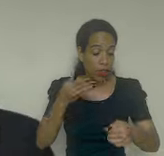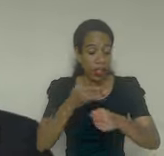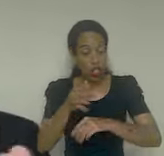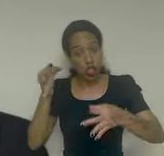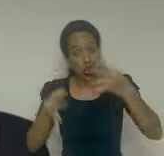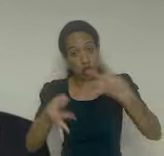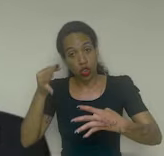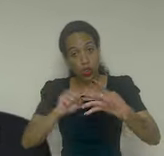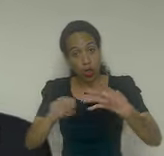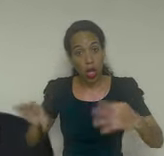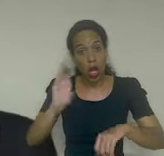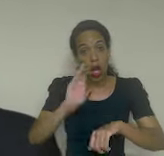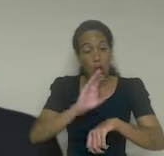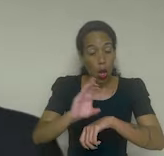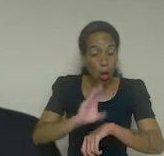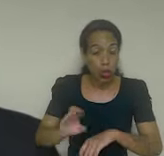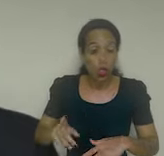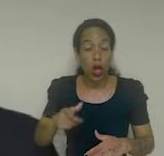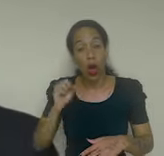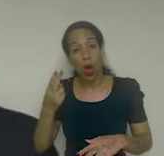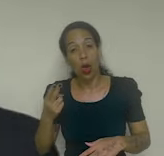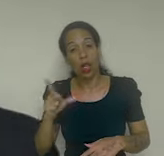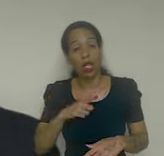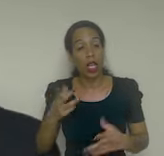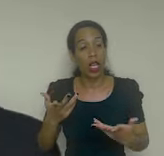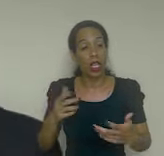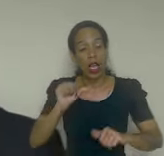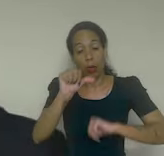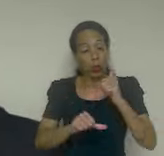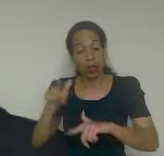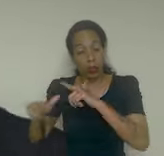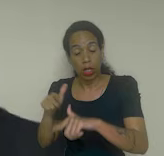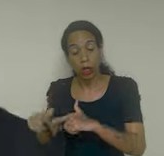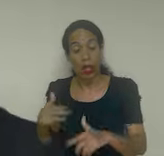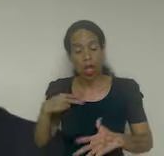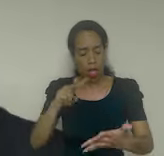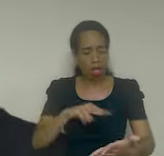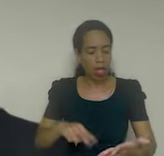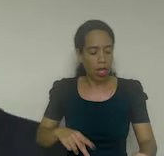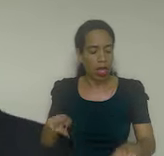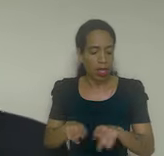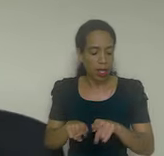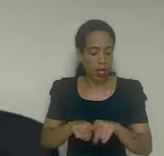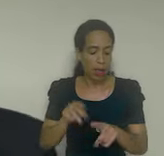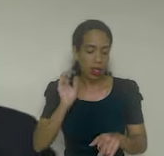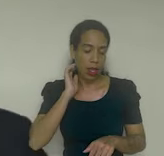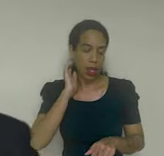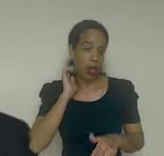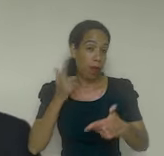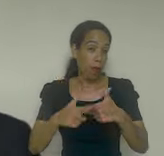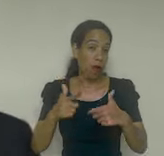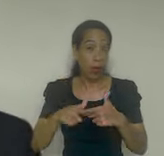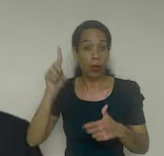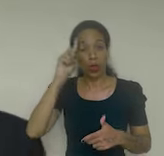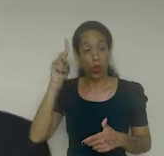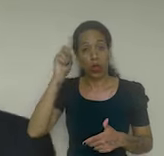envolvem jurisprudência constitucional ou alguns pontos mais polêmicos da reforma trabalhista, eu li também que vocês abordaram aqui problemas